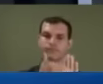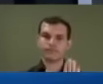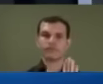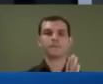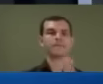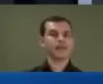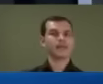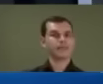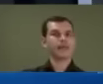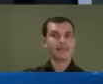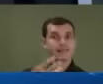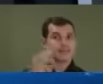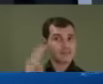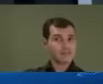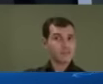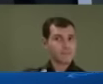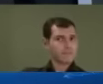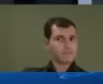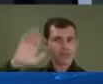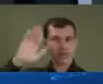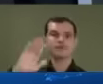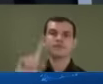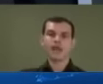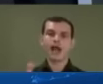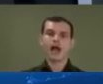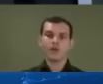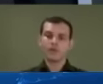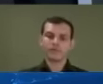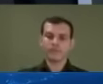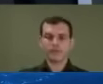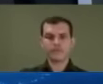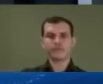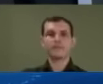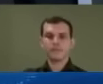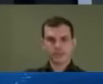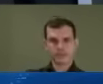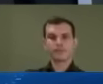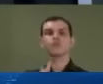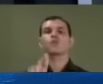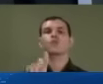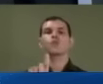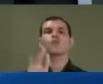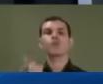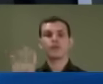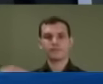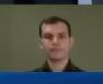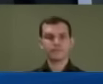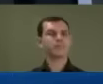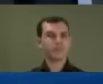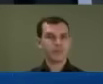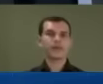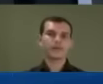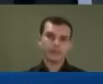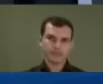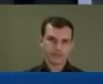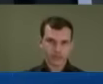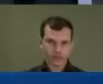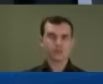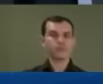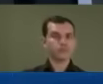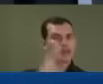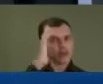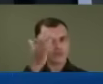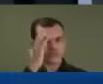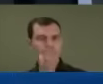mil somente neste um ano do governo do presidente Lula. Além disso, tem questões de transposição nesse período que foram resolvidos, que